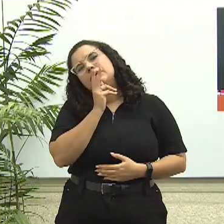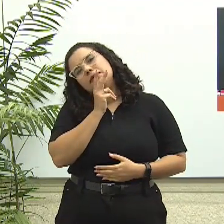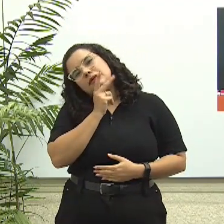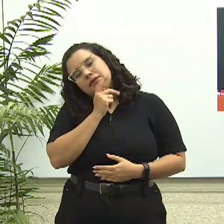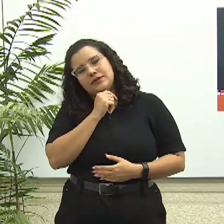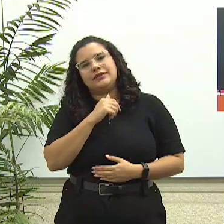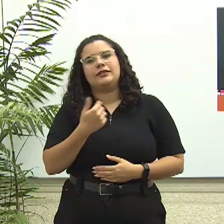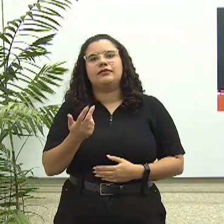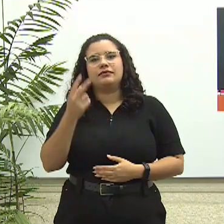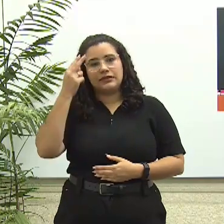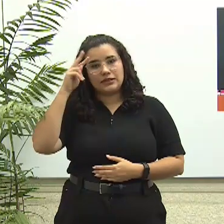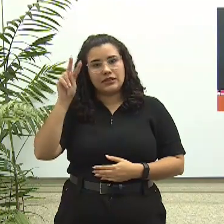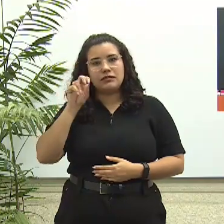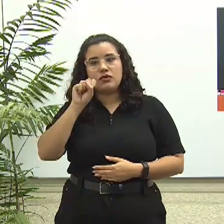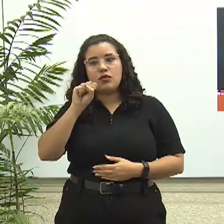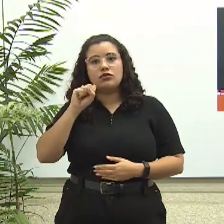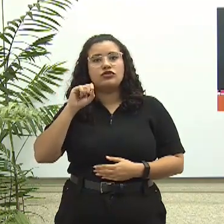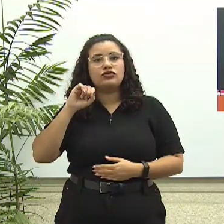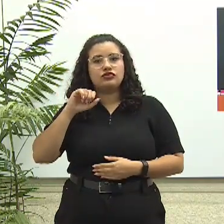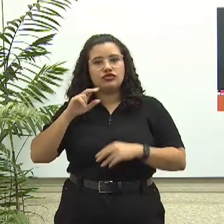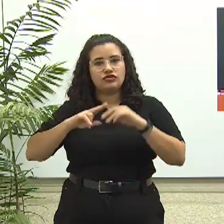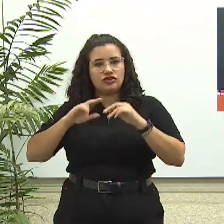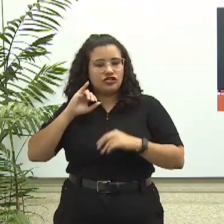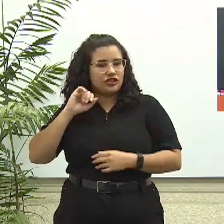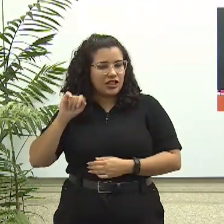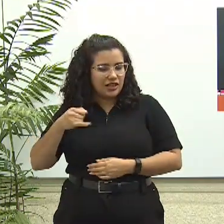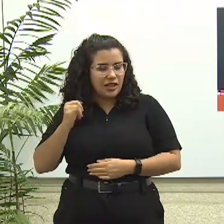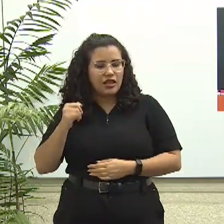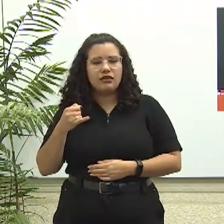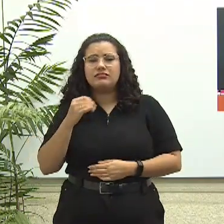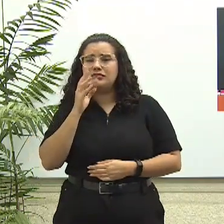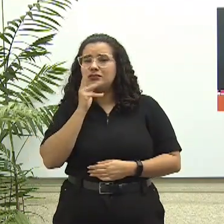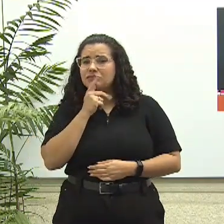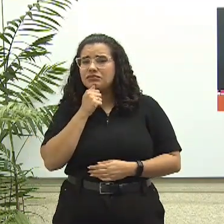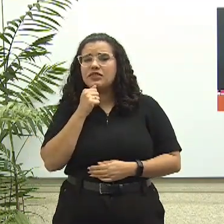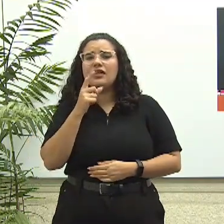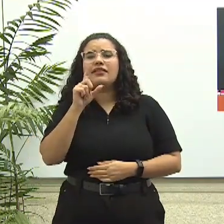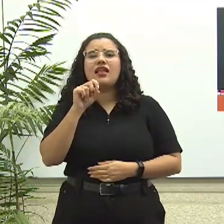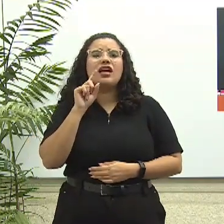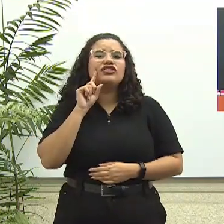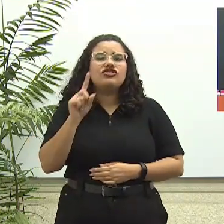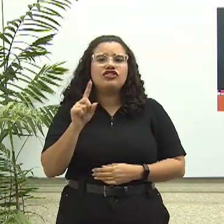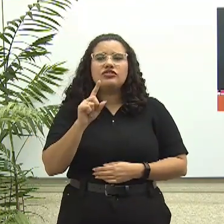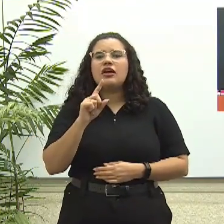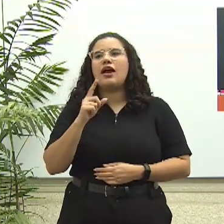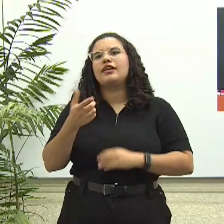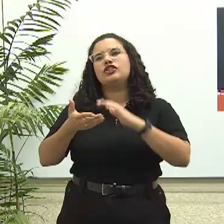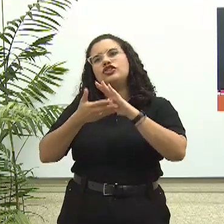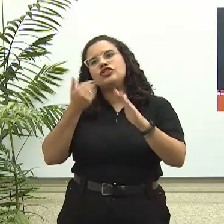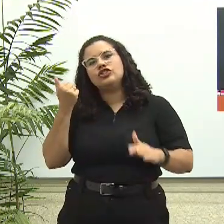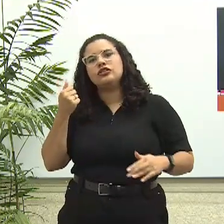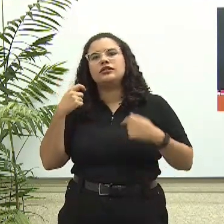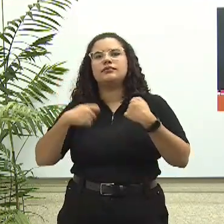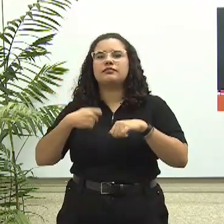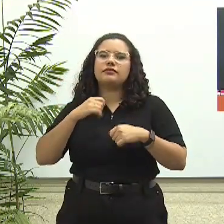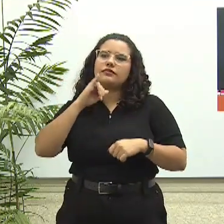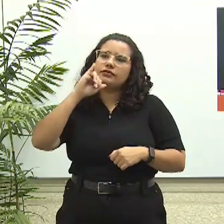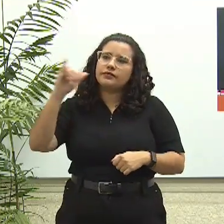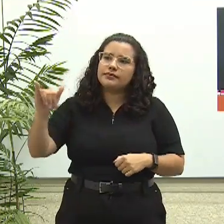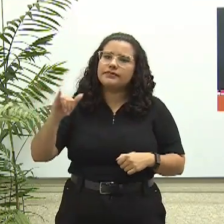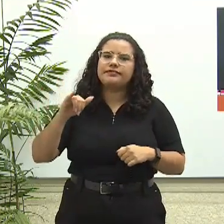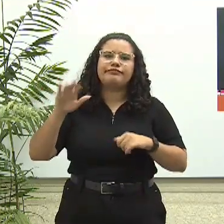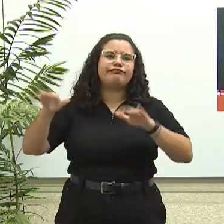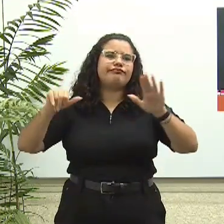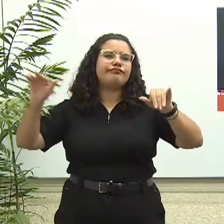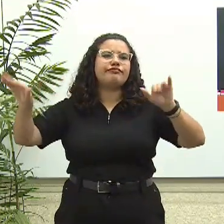8 de janeiro eles demoraram 10 dias para se mexer demora e tem que Ministro tirar do ar e tem que chamar na